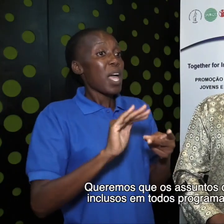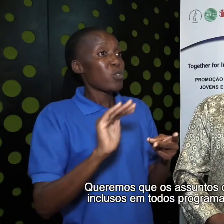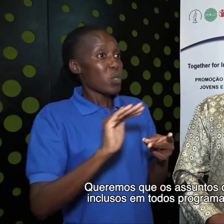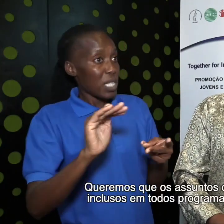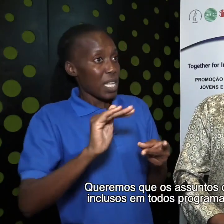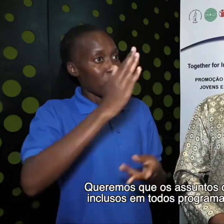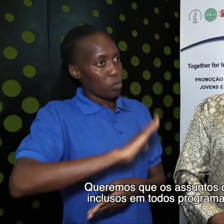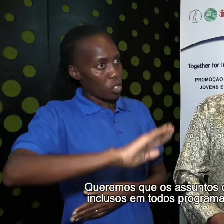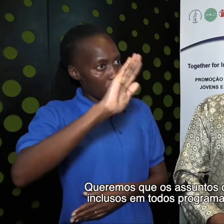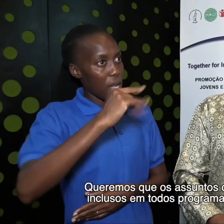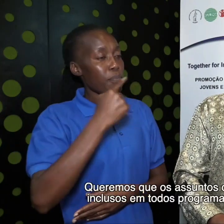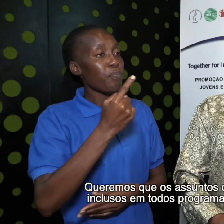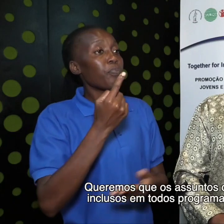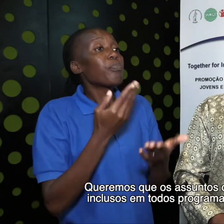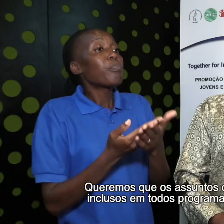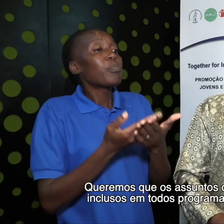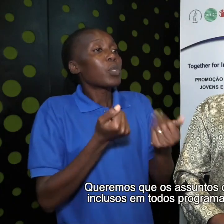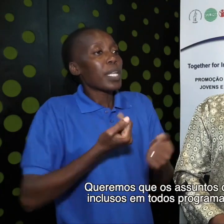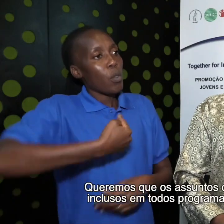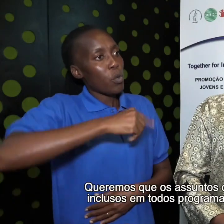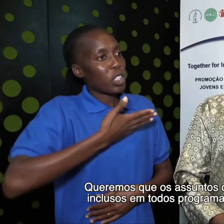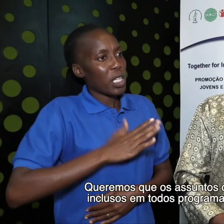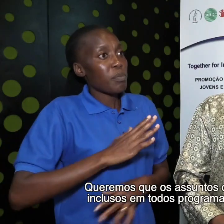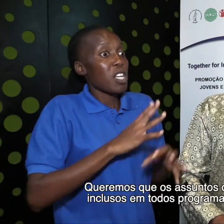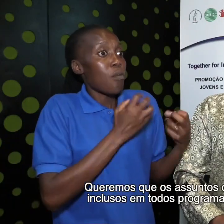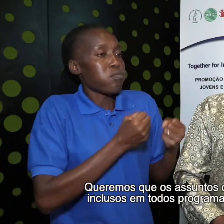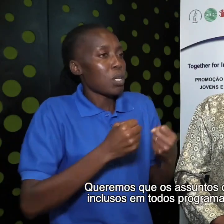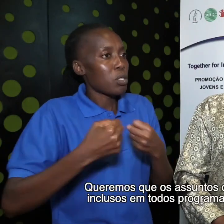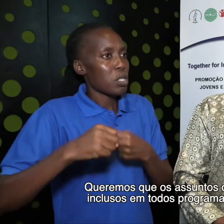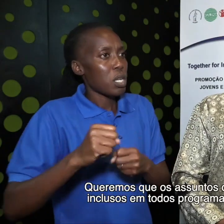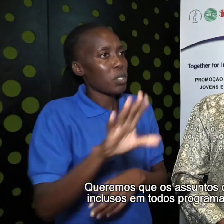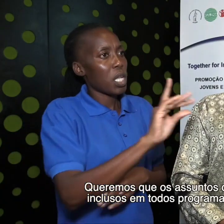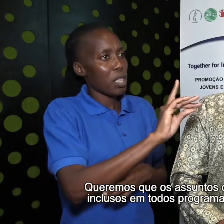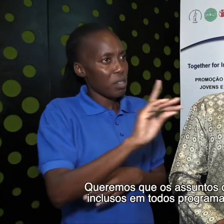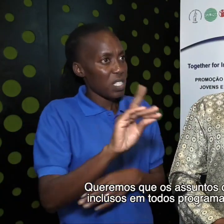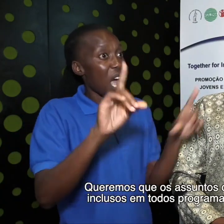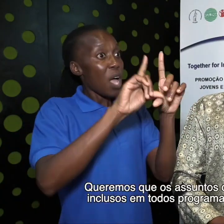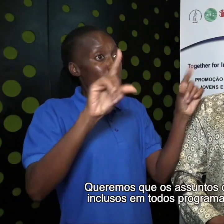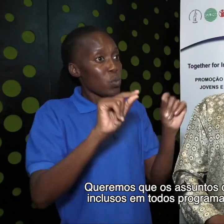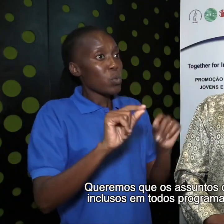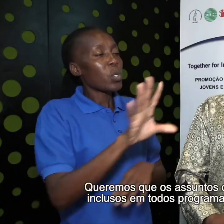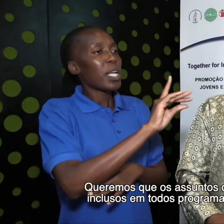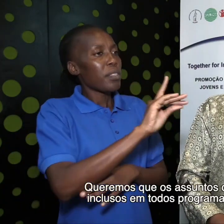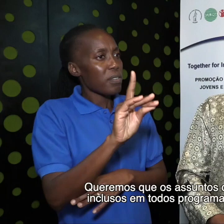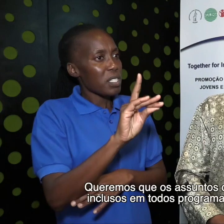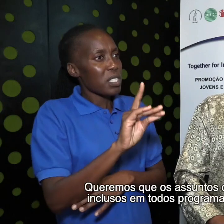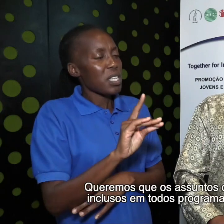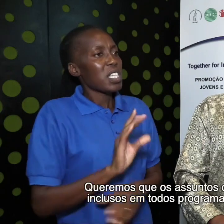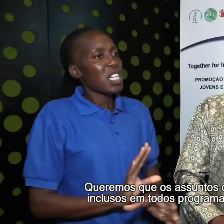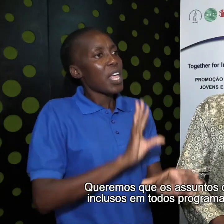porque queremos que as ações da deficiência, os assuntos da deficiência estejam